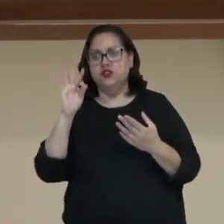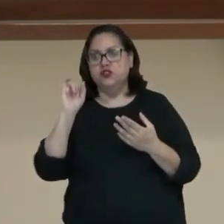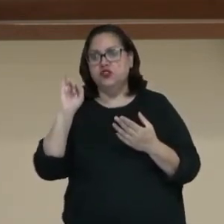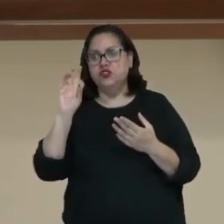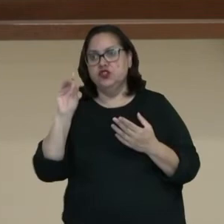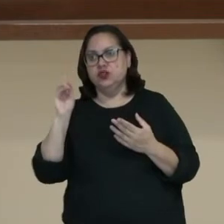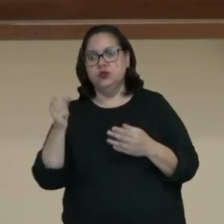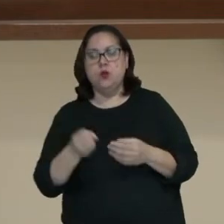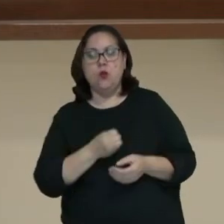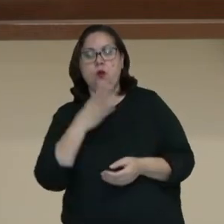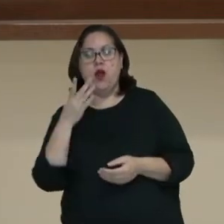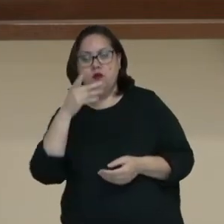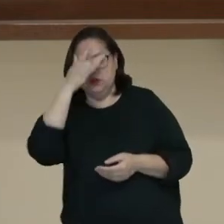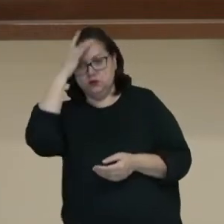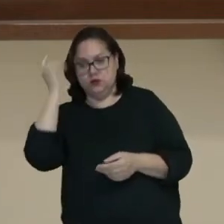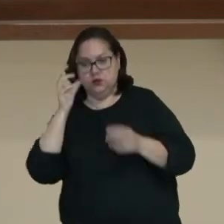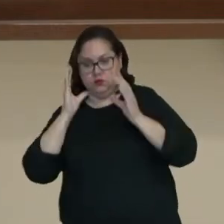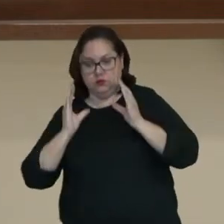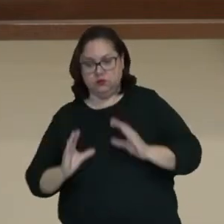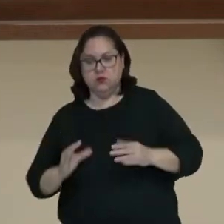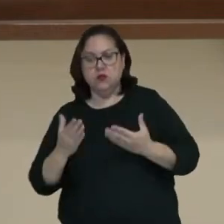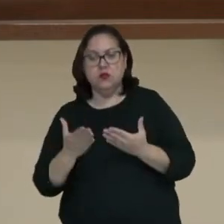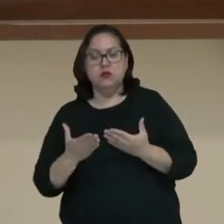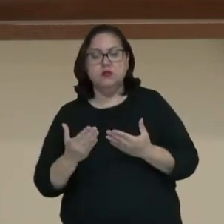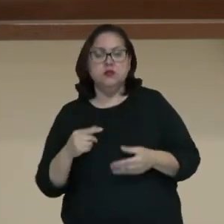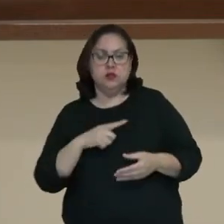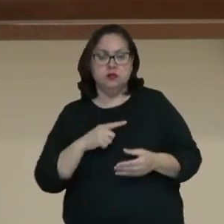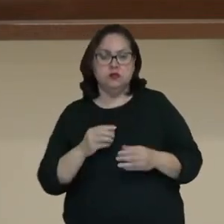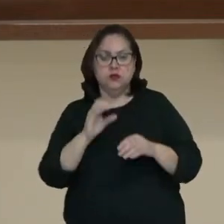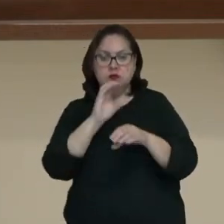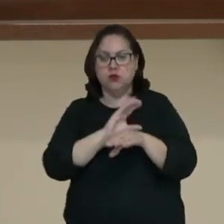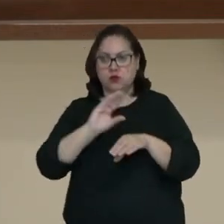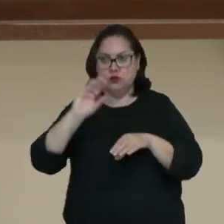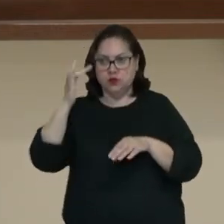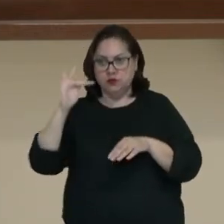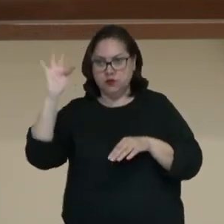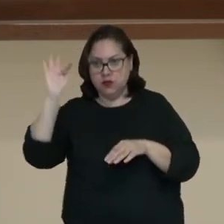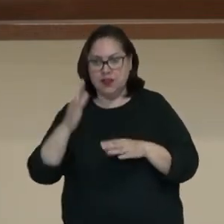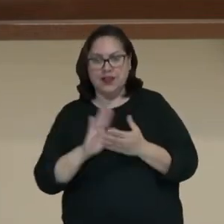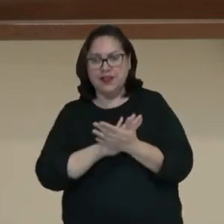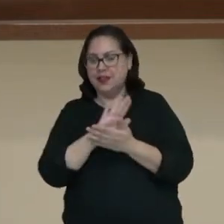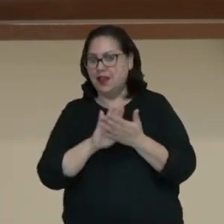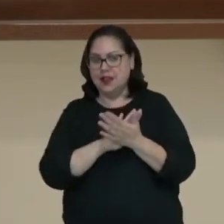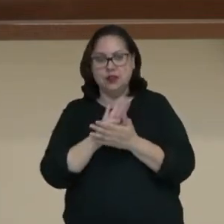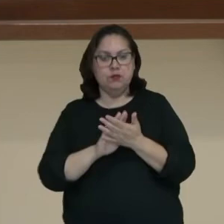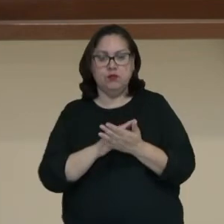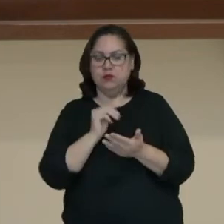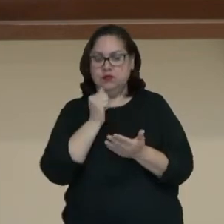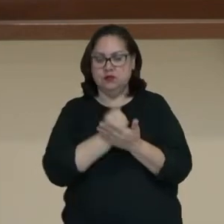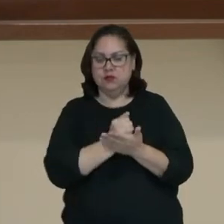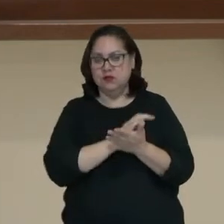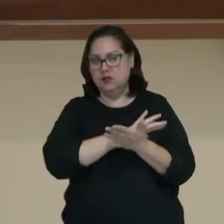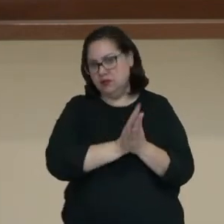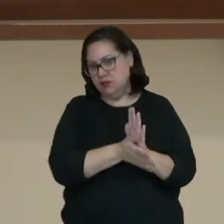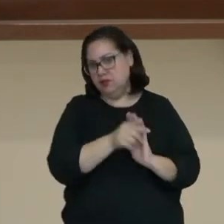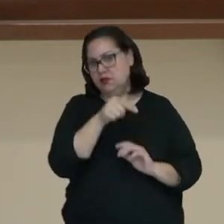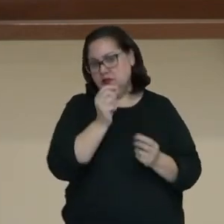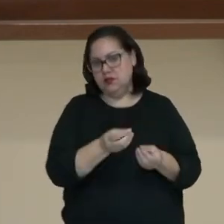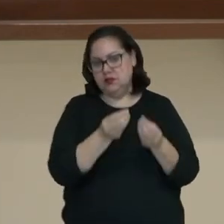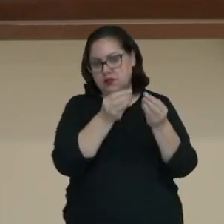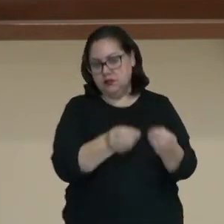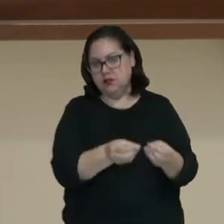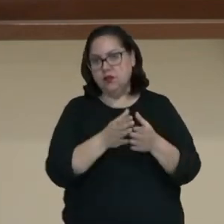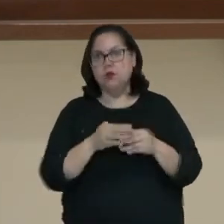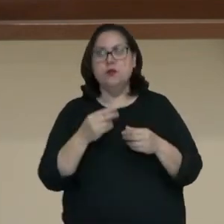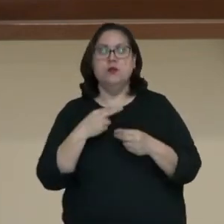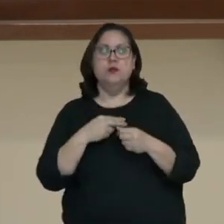quais políticos, né? Nós temos a Constituição e nada pode ferir a Constituição que está dada, né? Por isso que